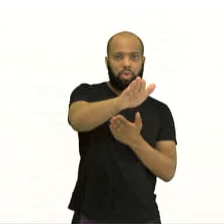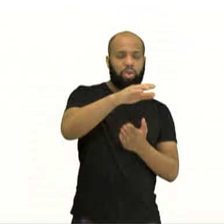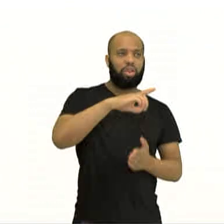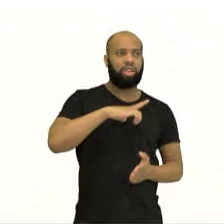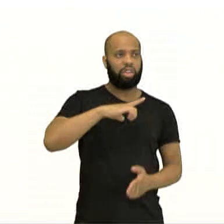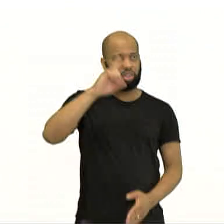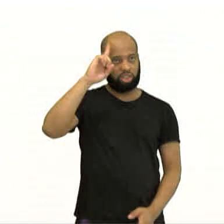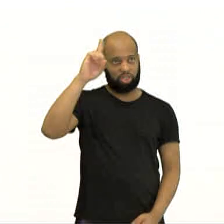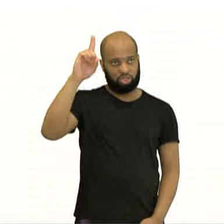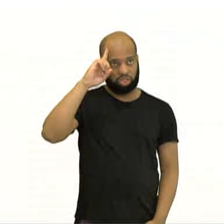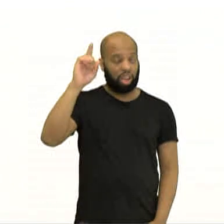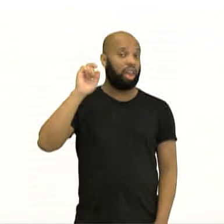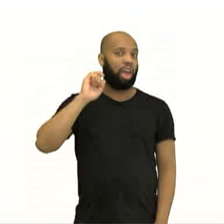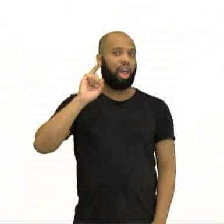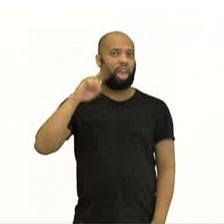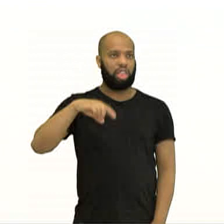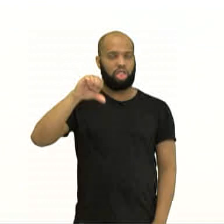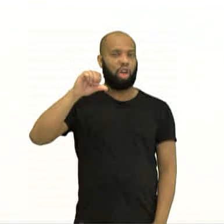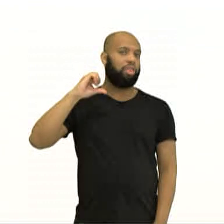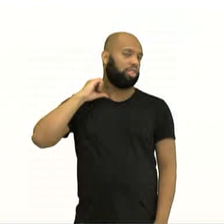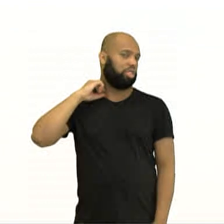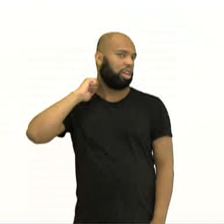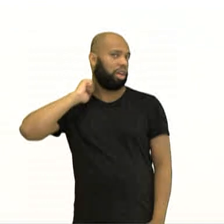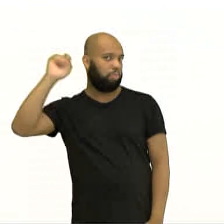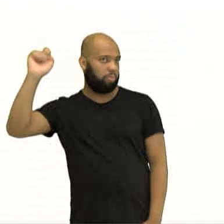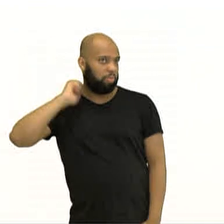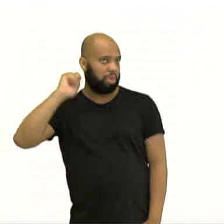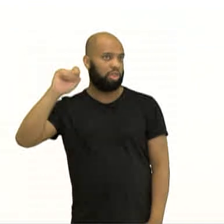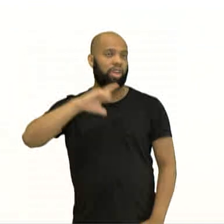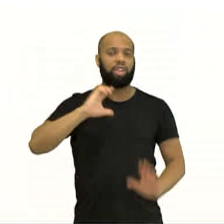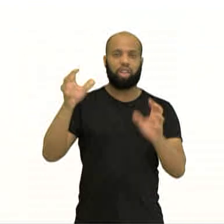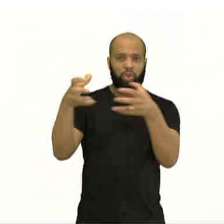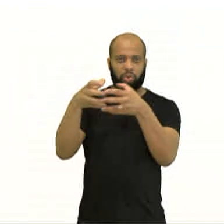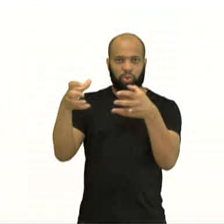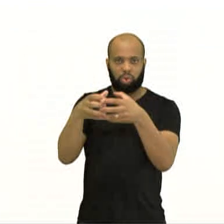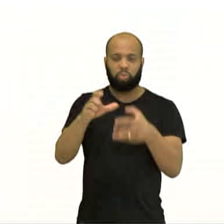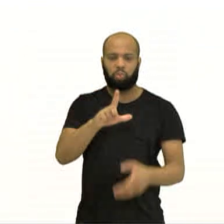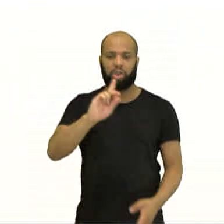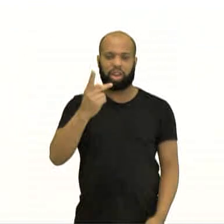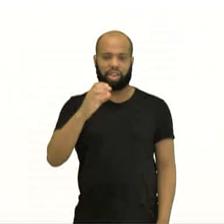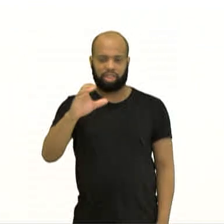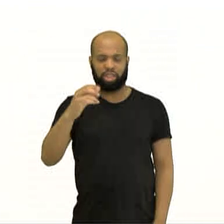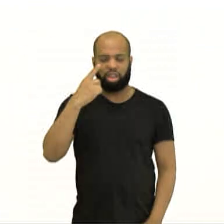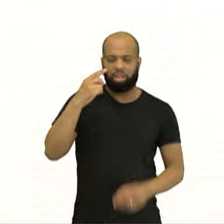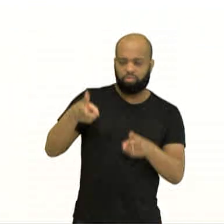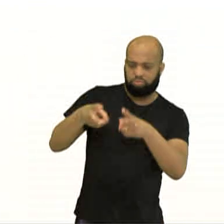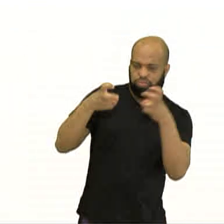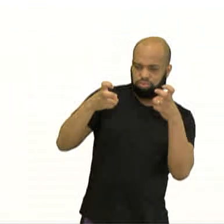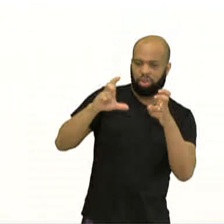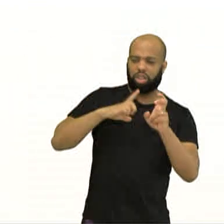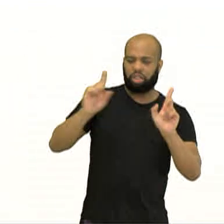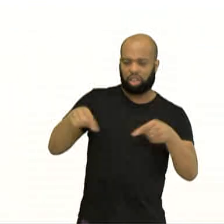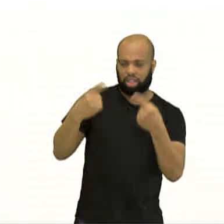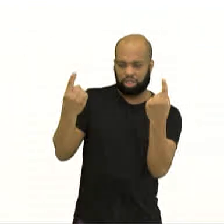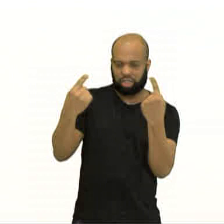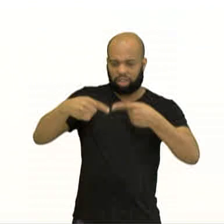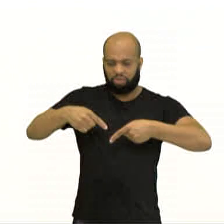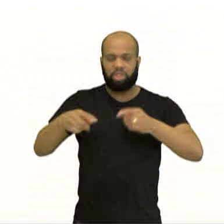atrás. Há 2 semanas, a equipe do LHC anunciou uma observação que desafia a